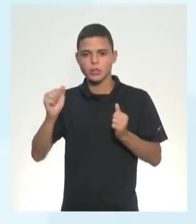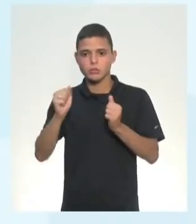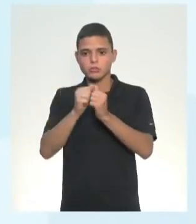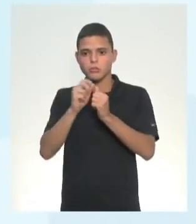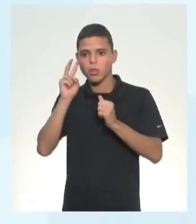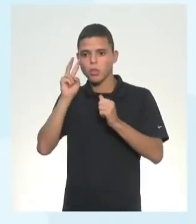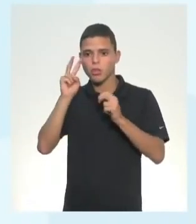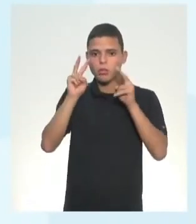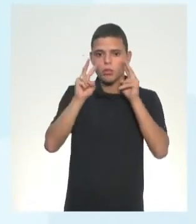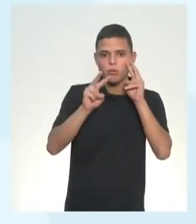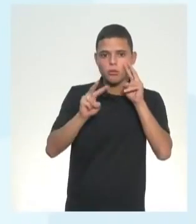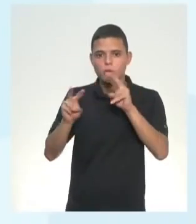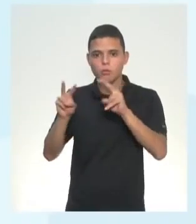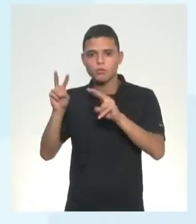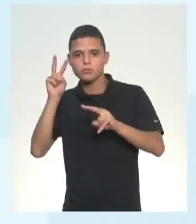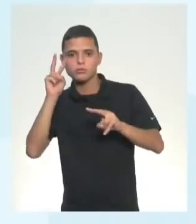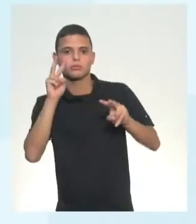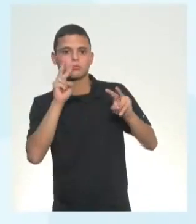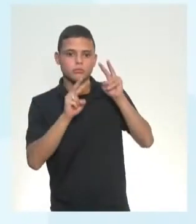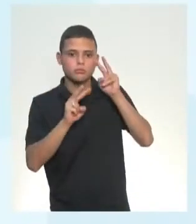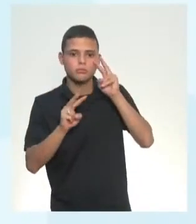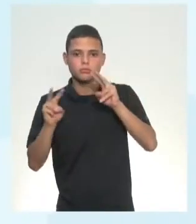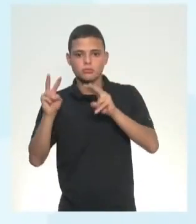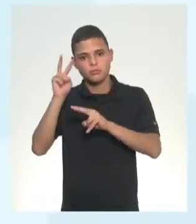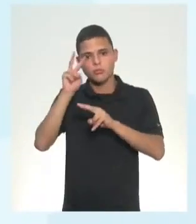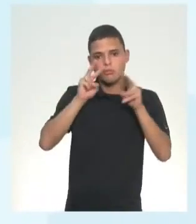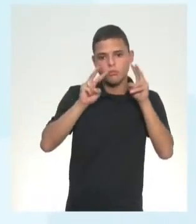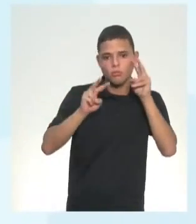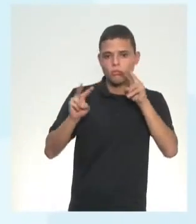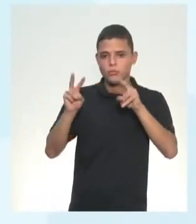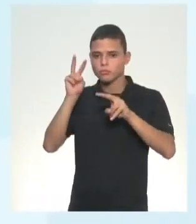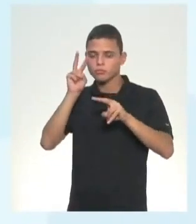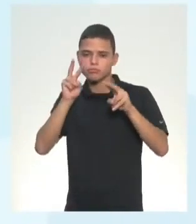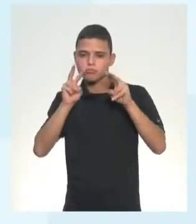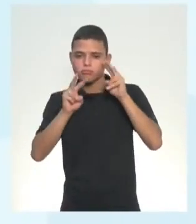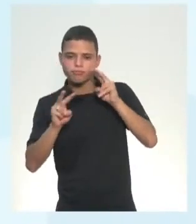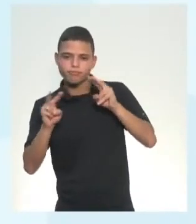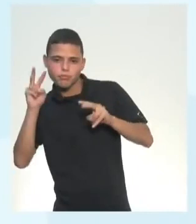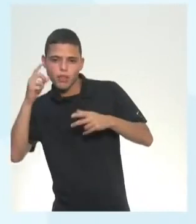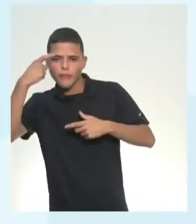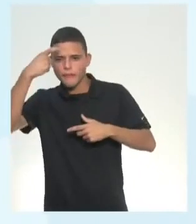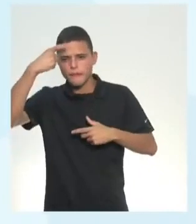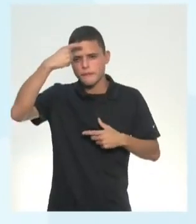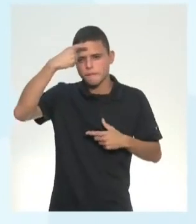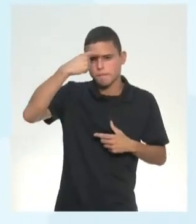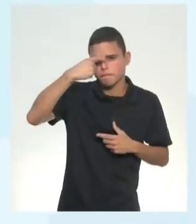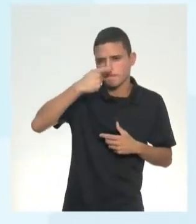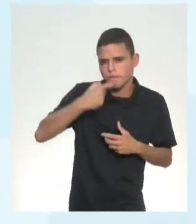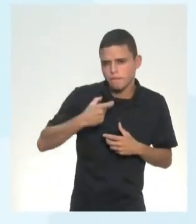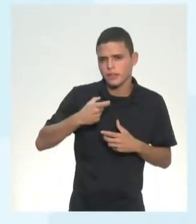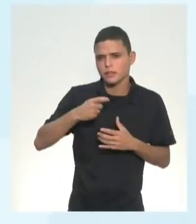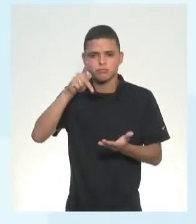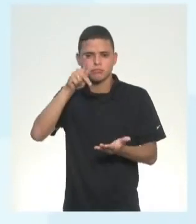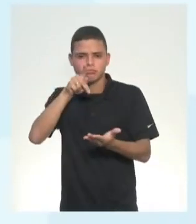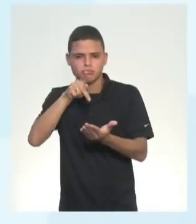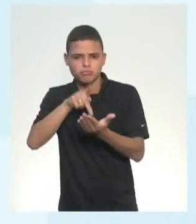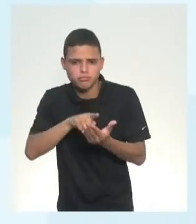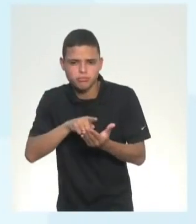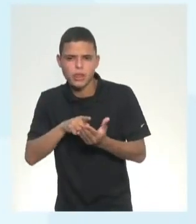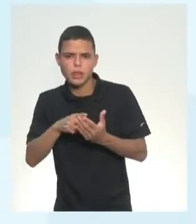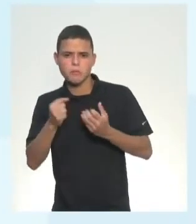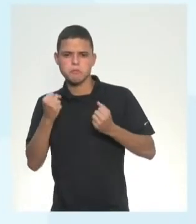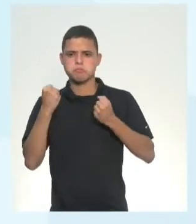olhos vivos e resolutos. Eram a minha afeição